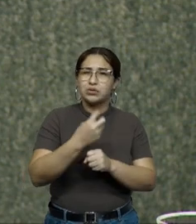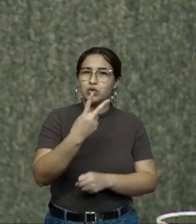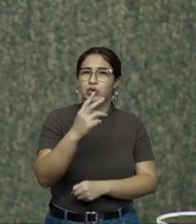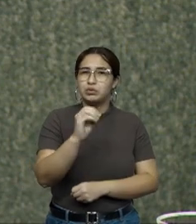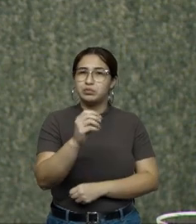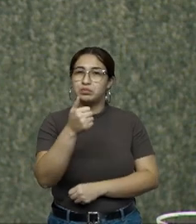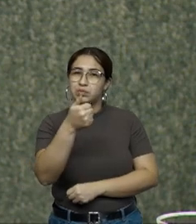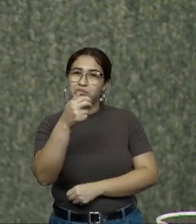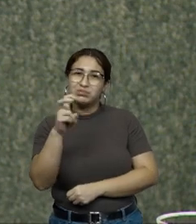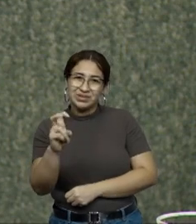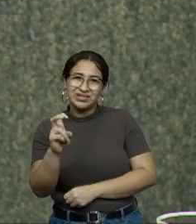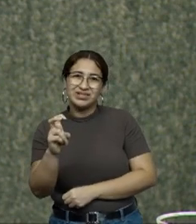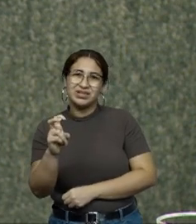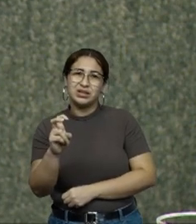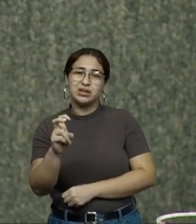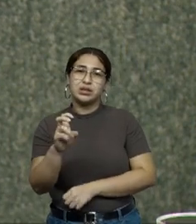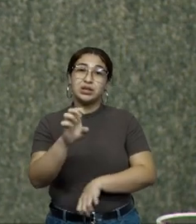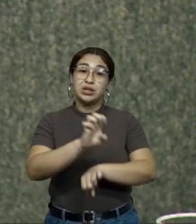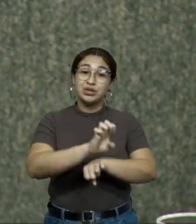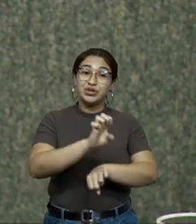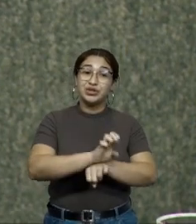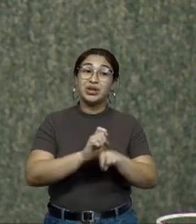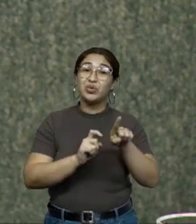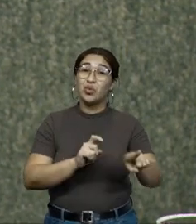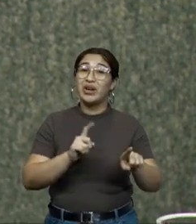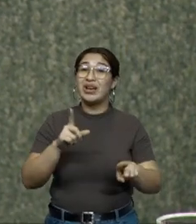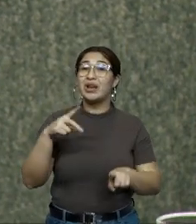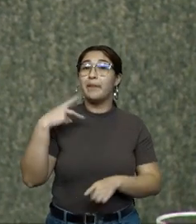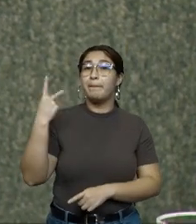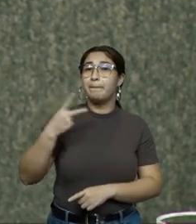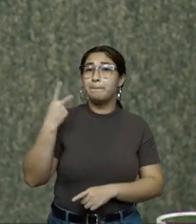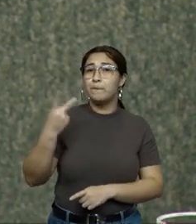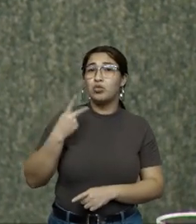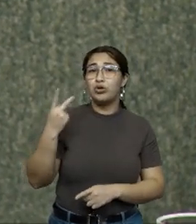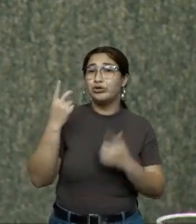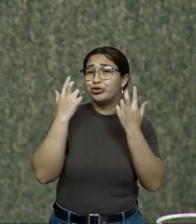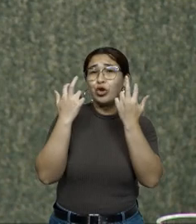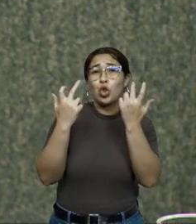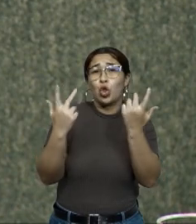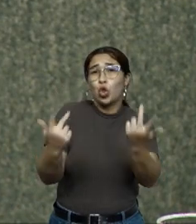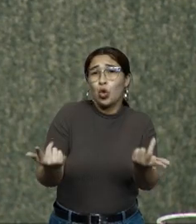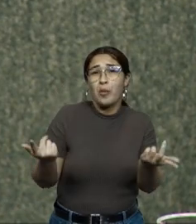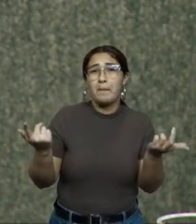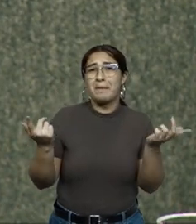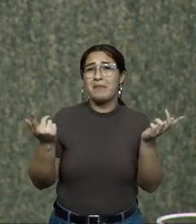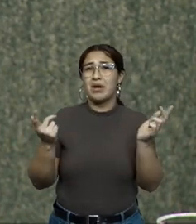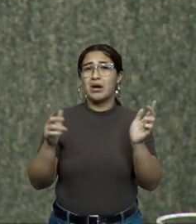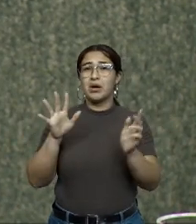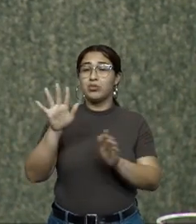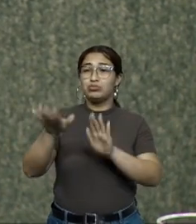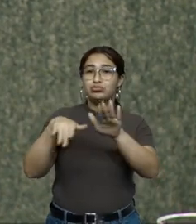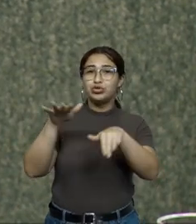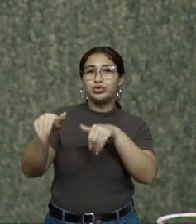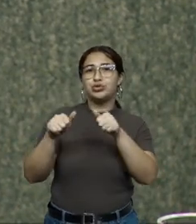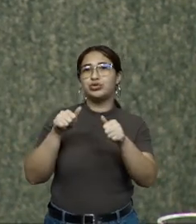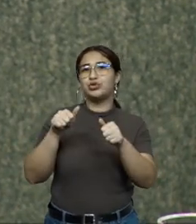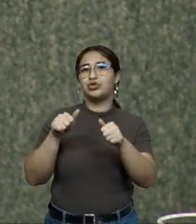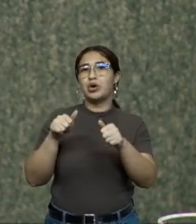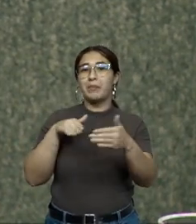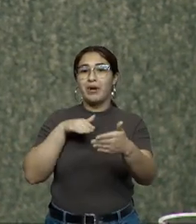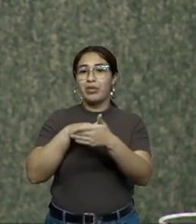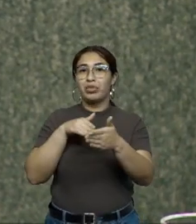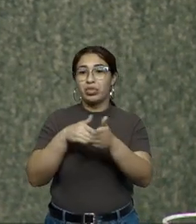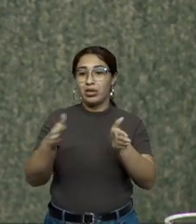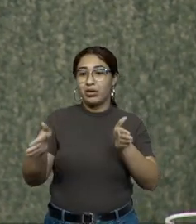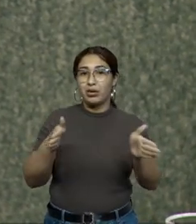né Você tem um estado que torna uma política normal naturaliza a contratação temporária a ponto